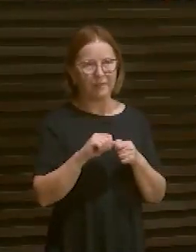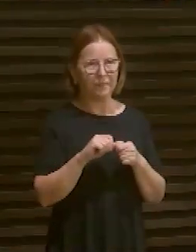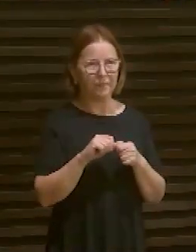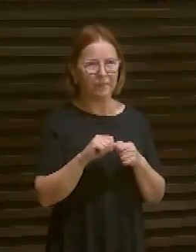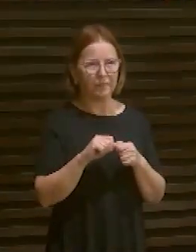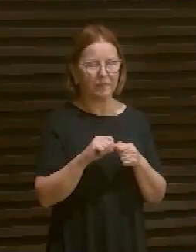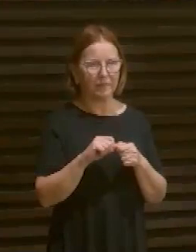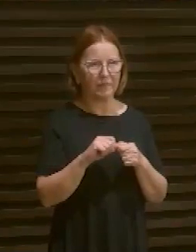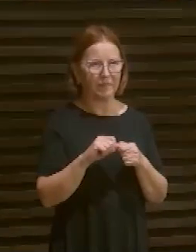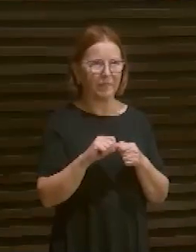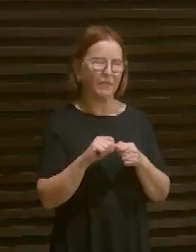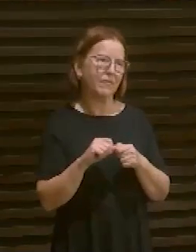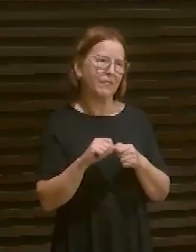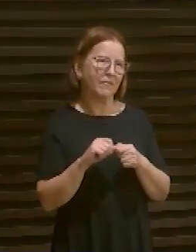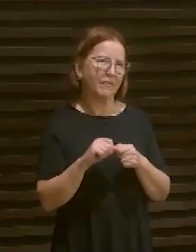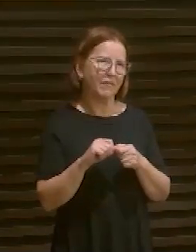uns exames